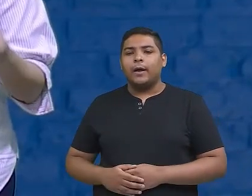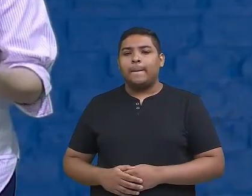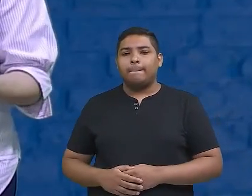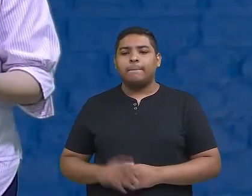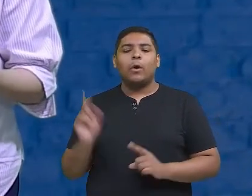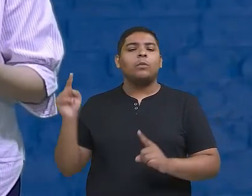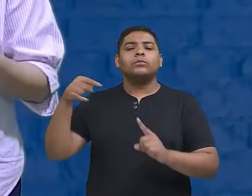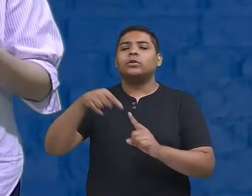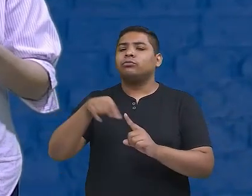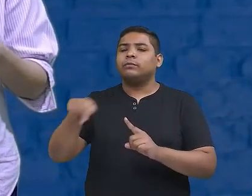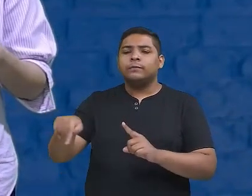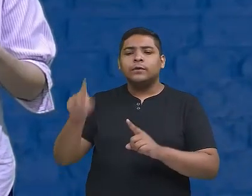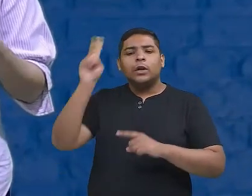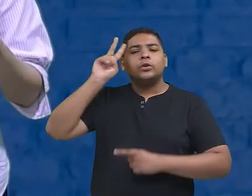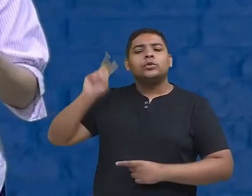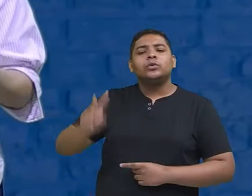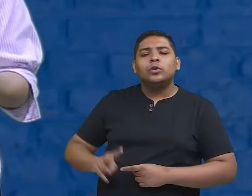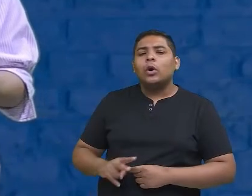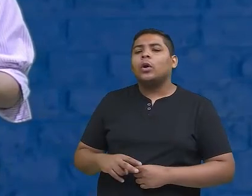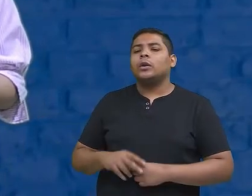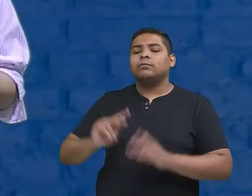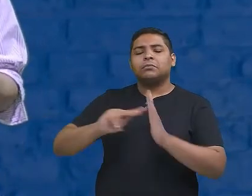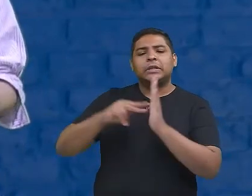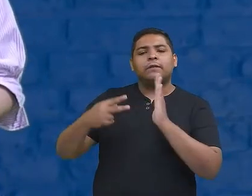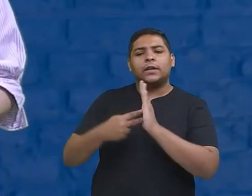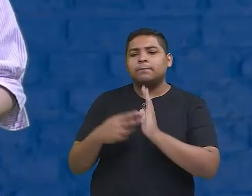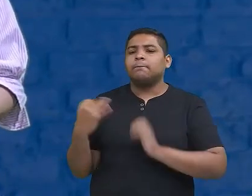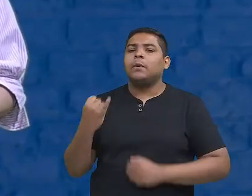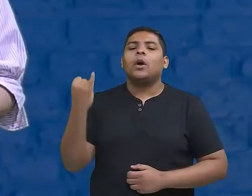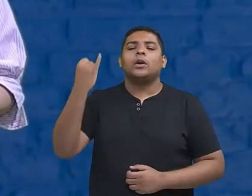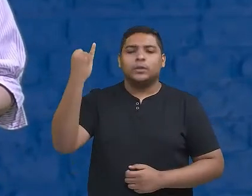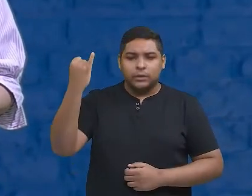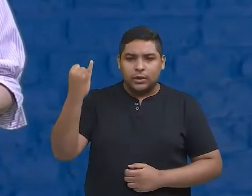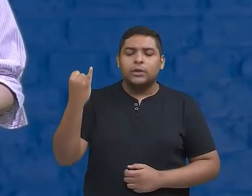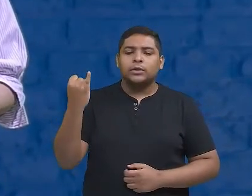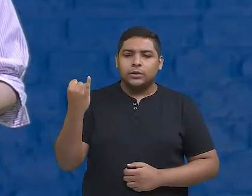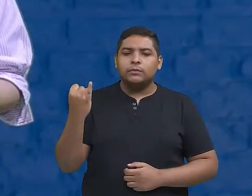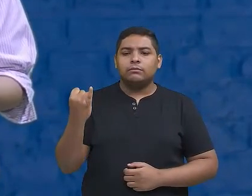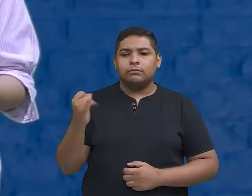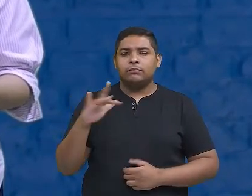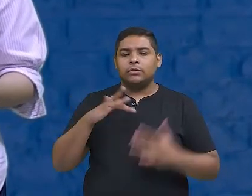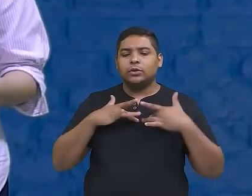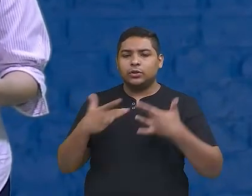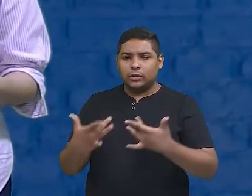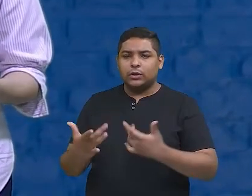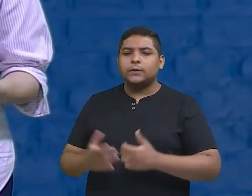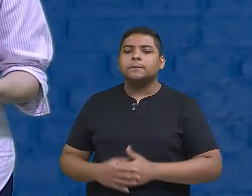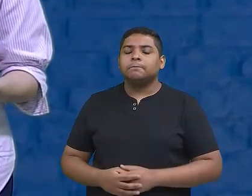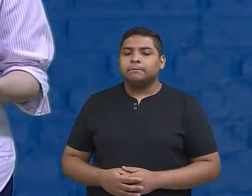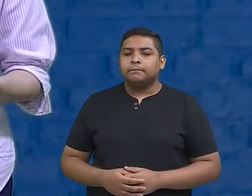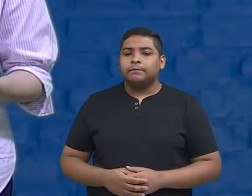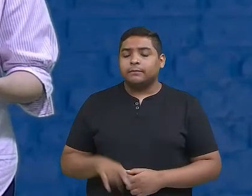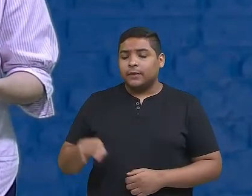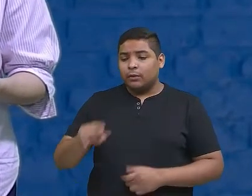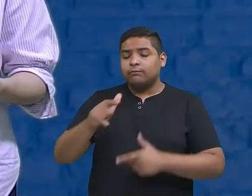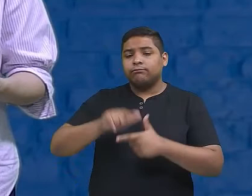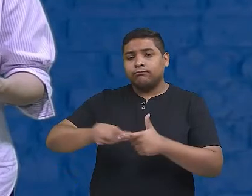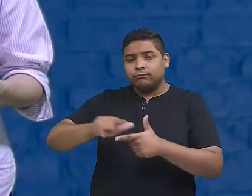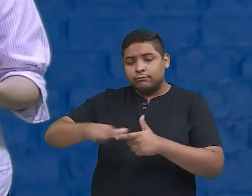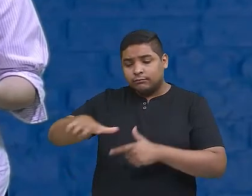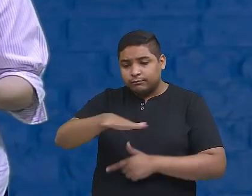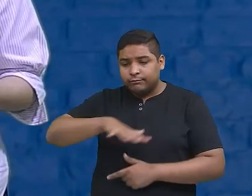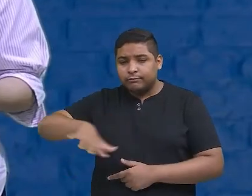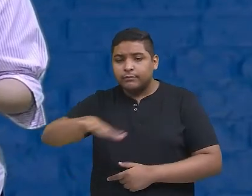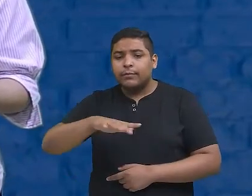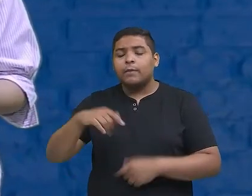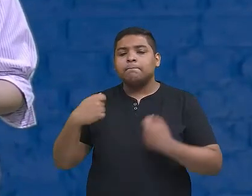significativa para o teu filho, para o teu aluno, nesse ponto da gentileza, ok? Então, são situações em que a gente